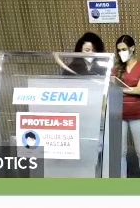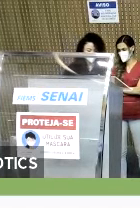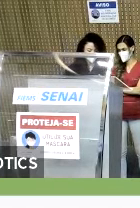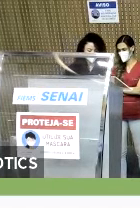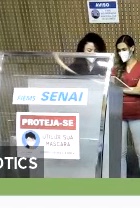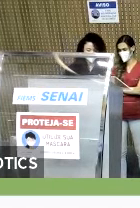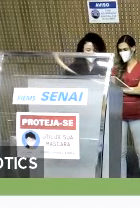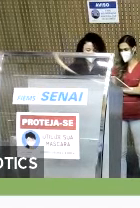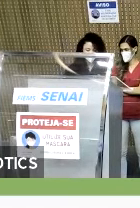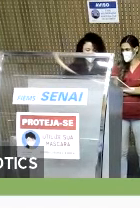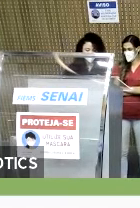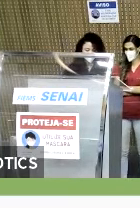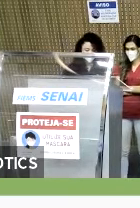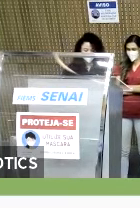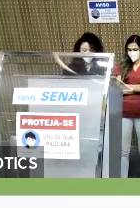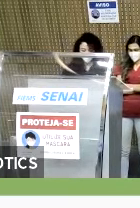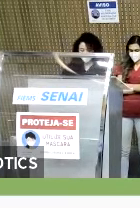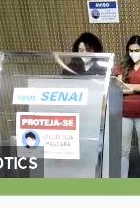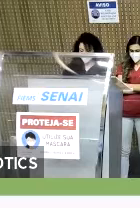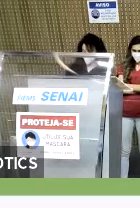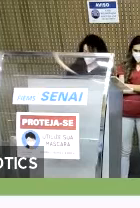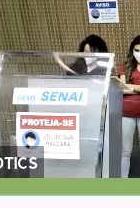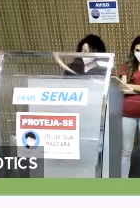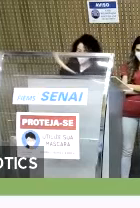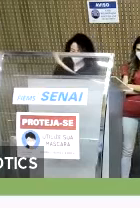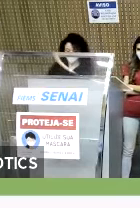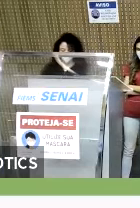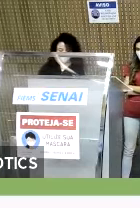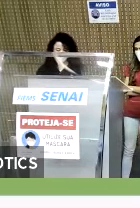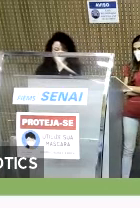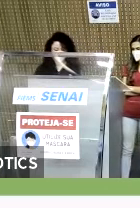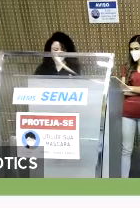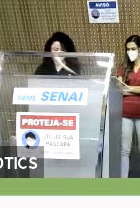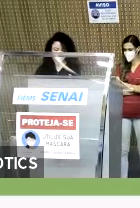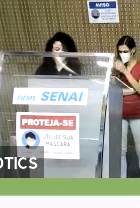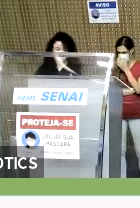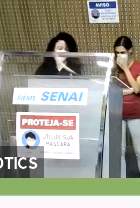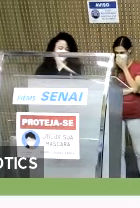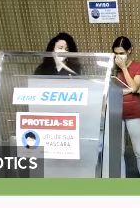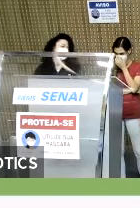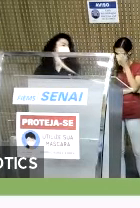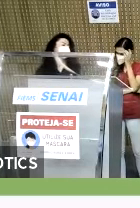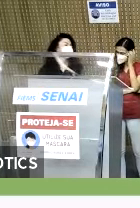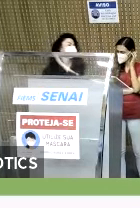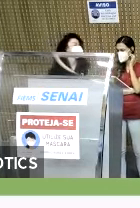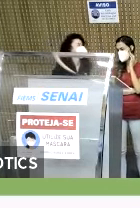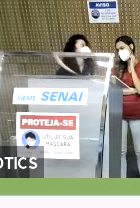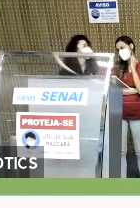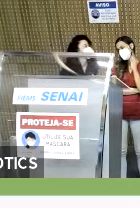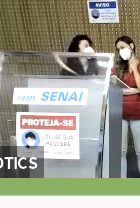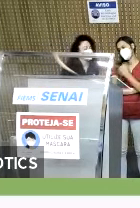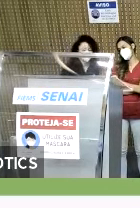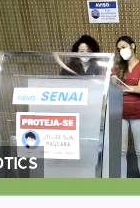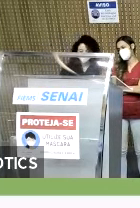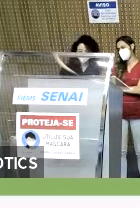nossas especialidades mais solicitadas é a ginecologia, nisso se encaixa alto risco, ginecologia normal, entre